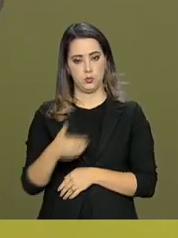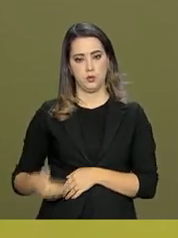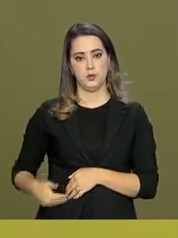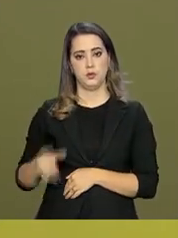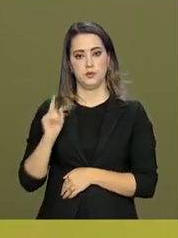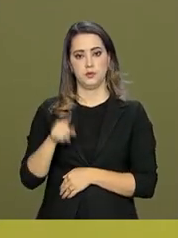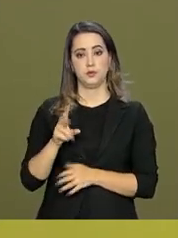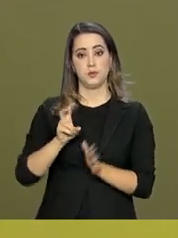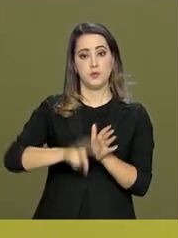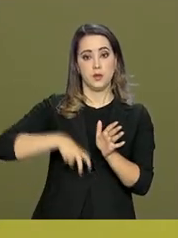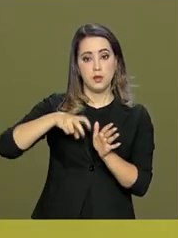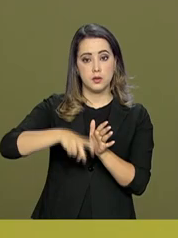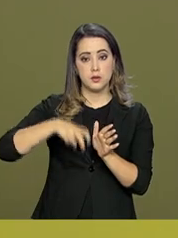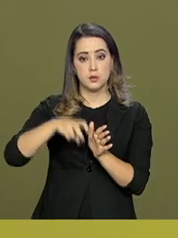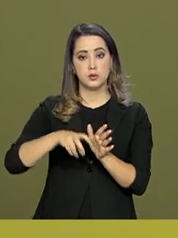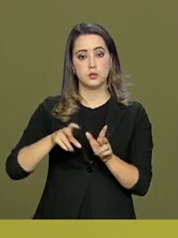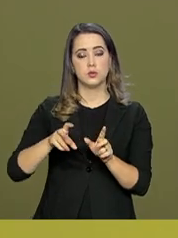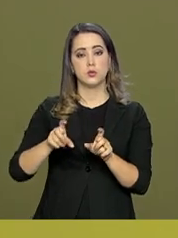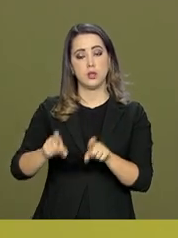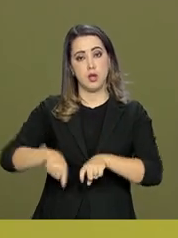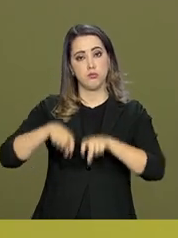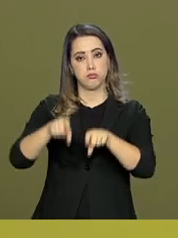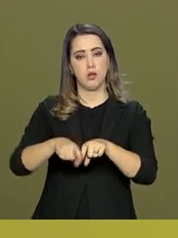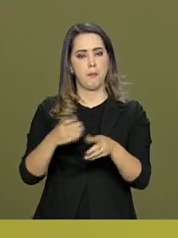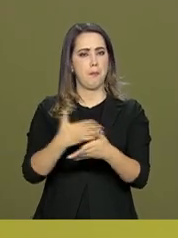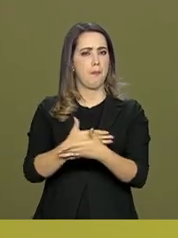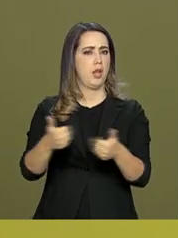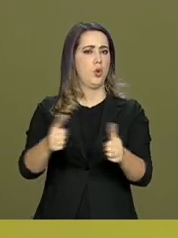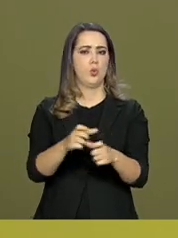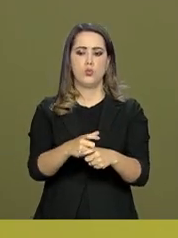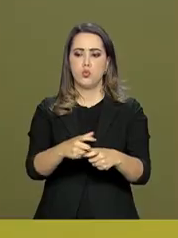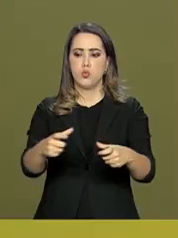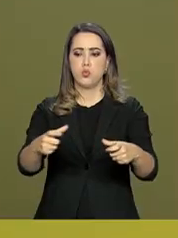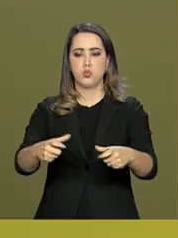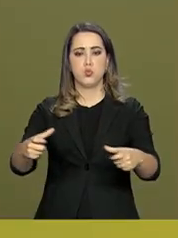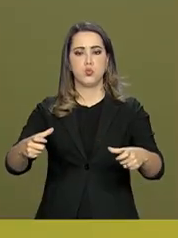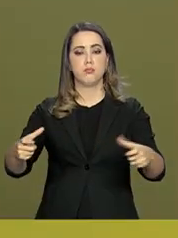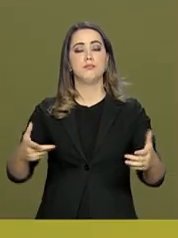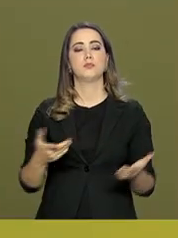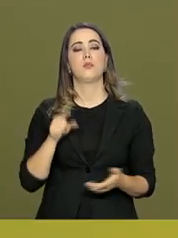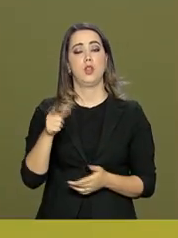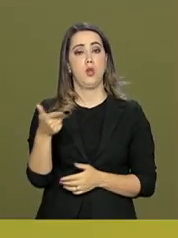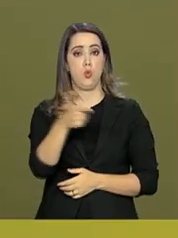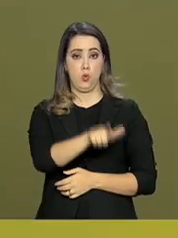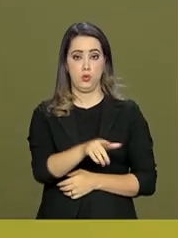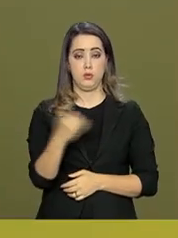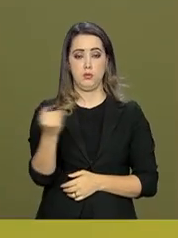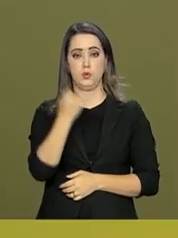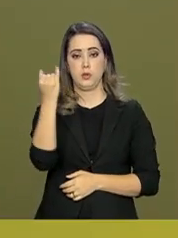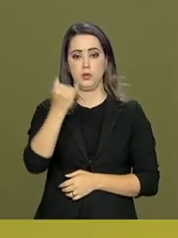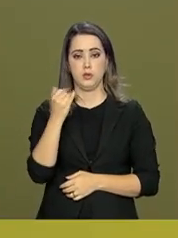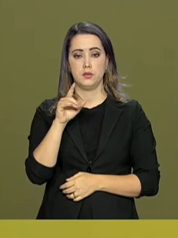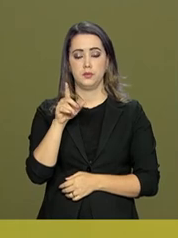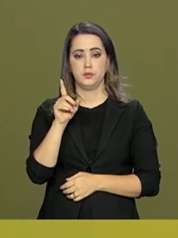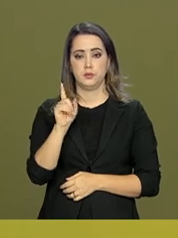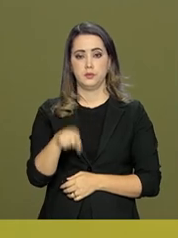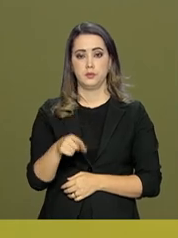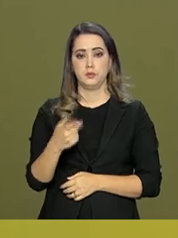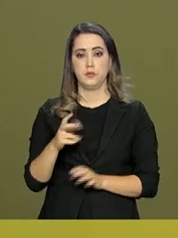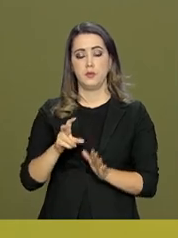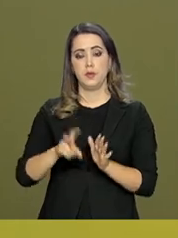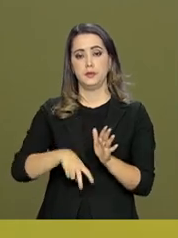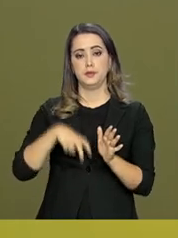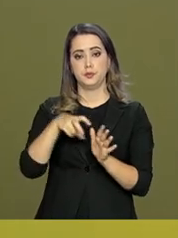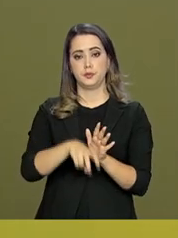o agronegócio agricultura progrediram enormemente este outro atributo da a da